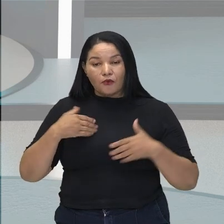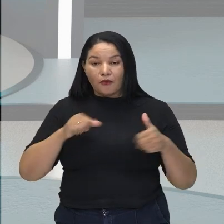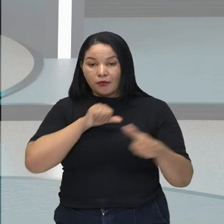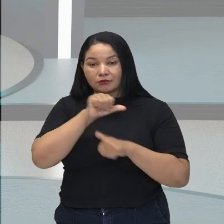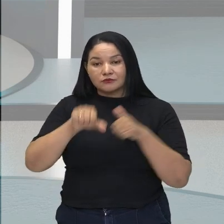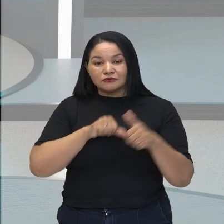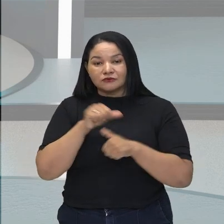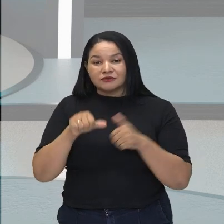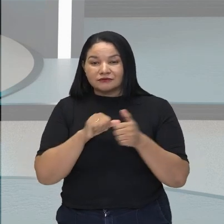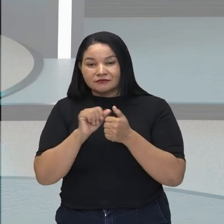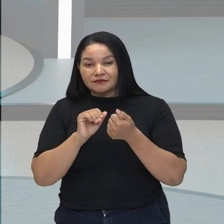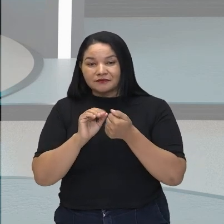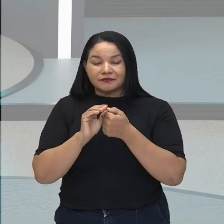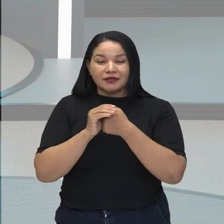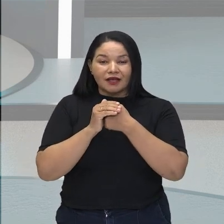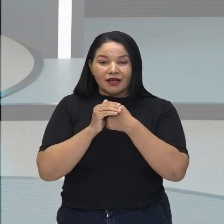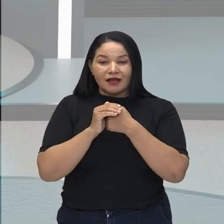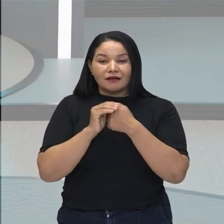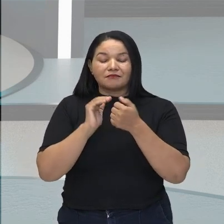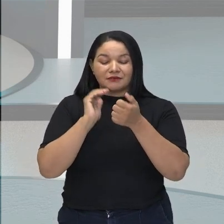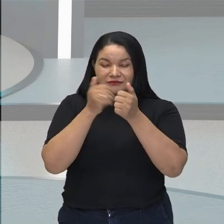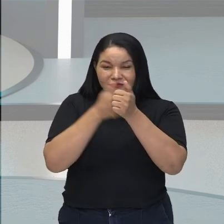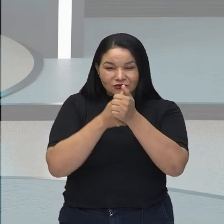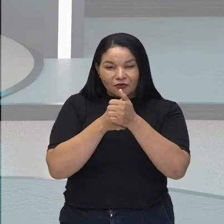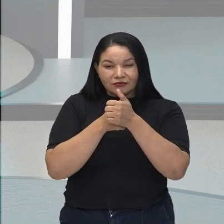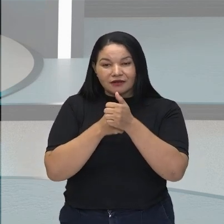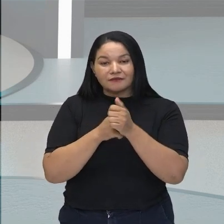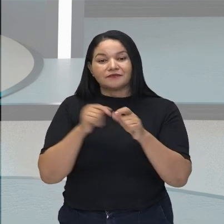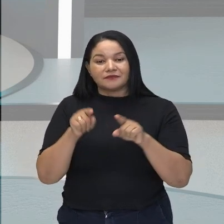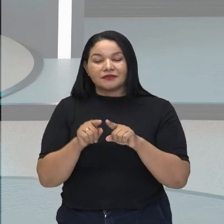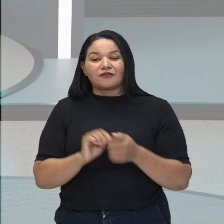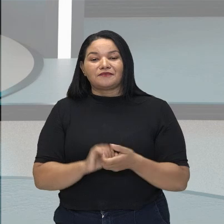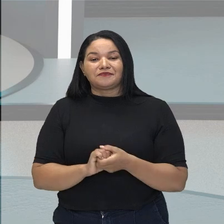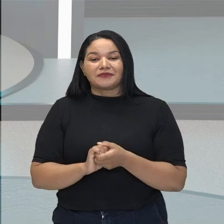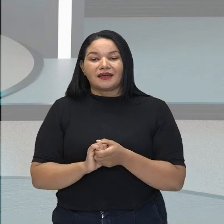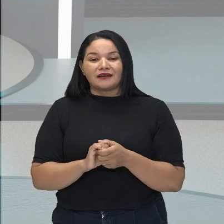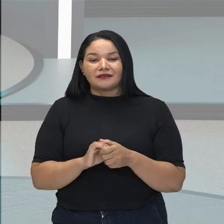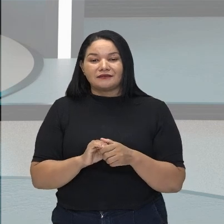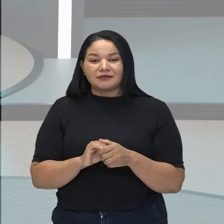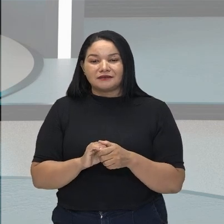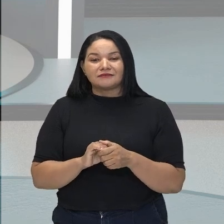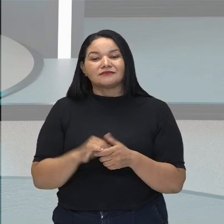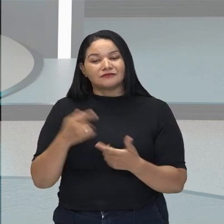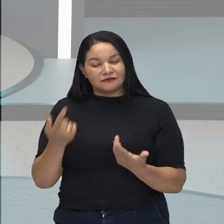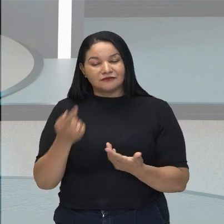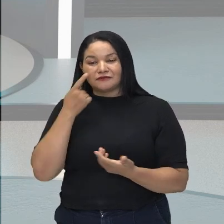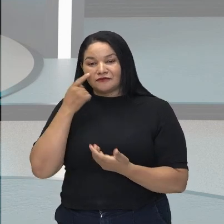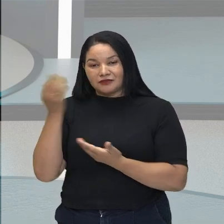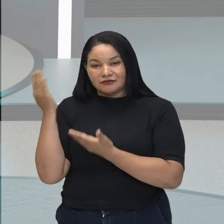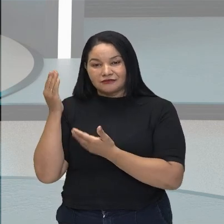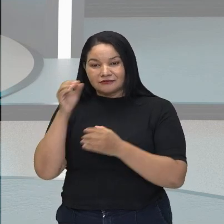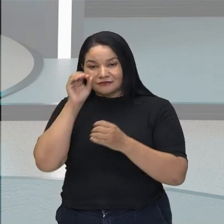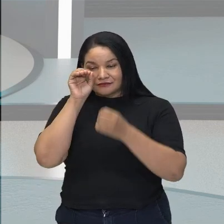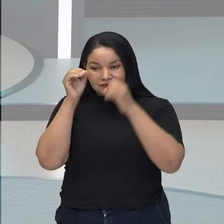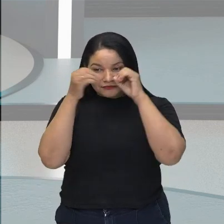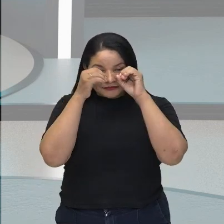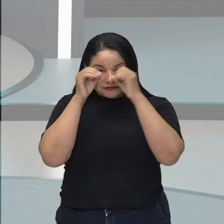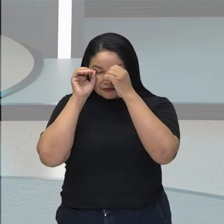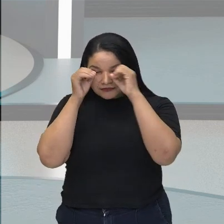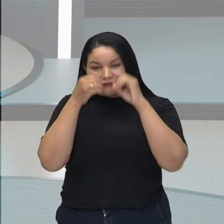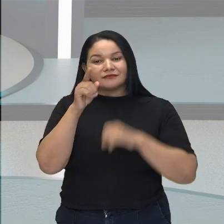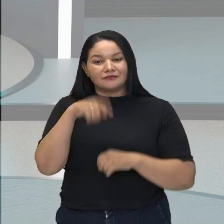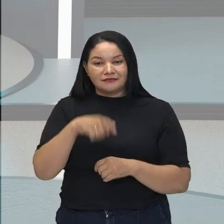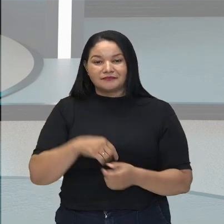Então, temos reptil em espanhol e réptil em português. Agora, vamos